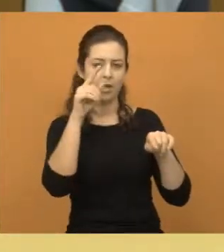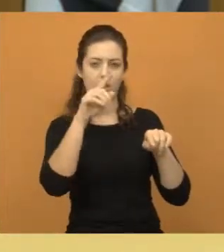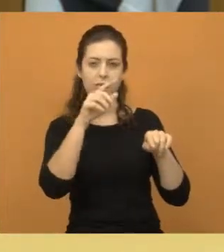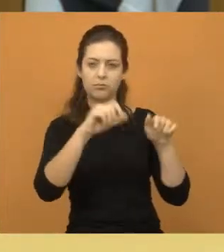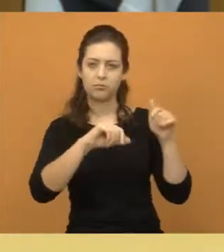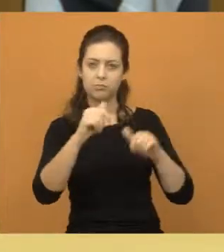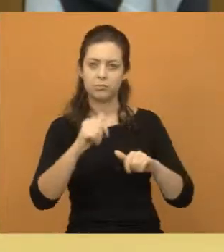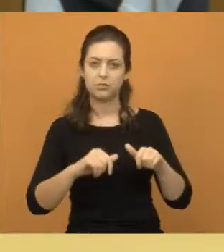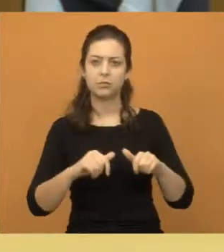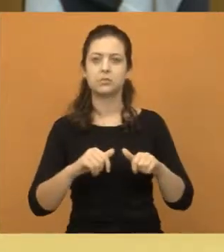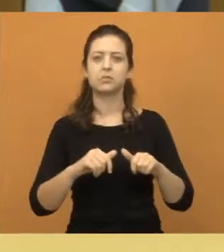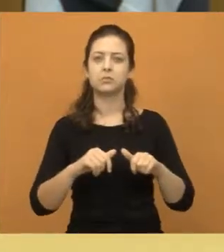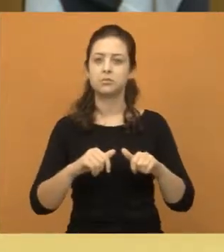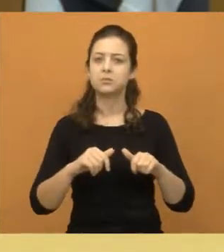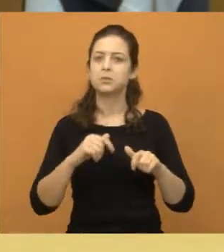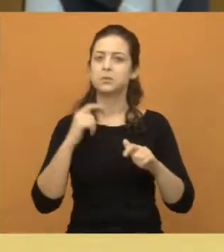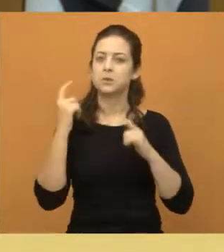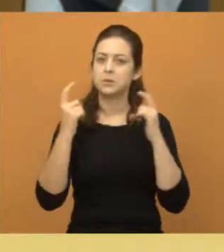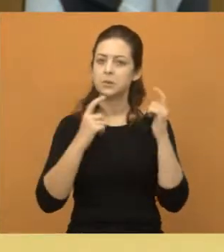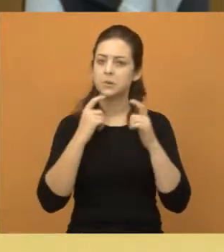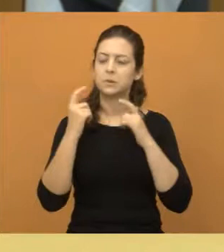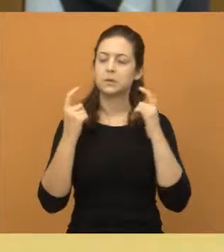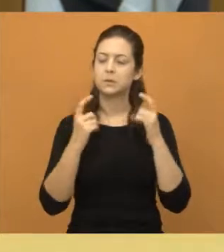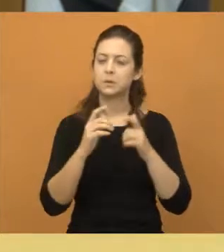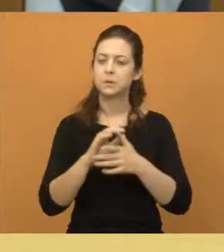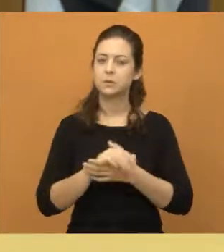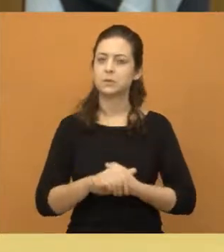é um quadro bastante preocupante.